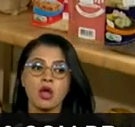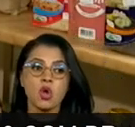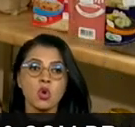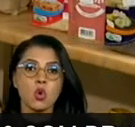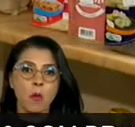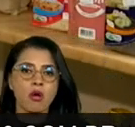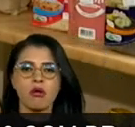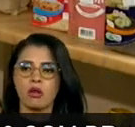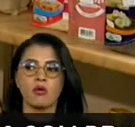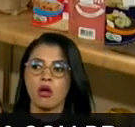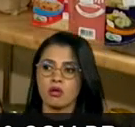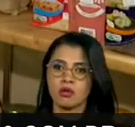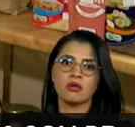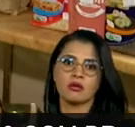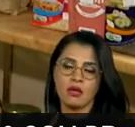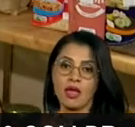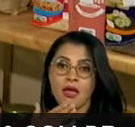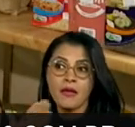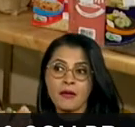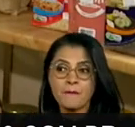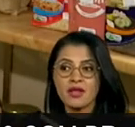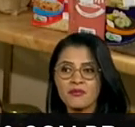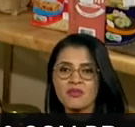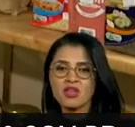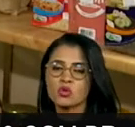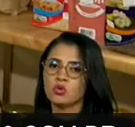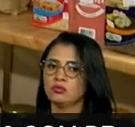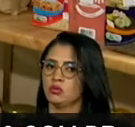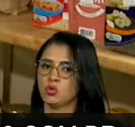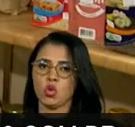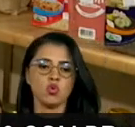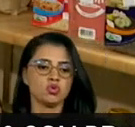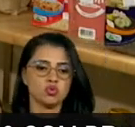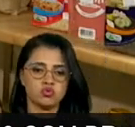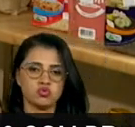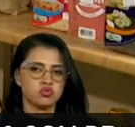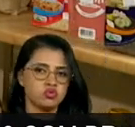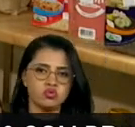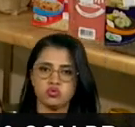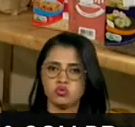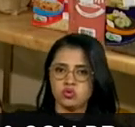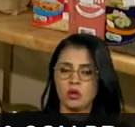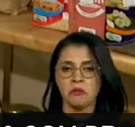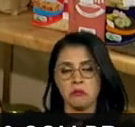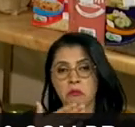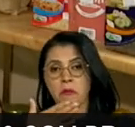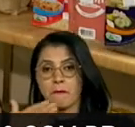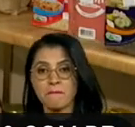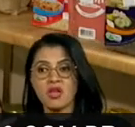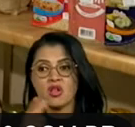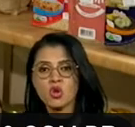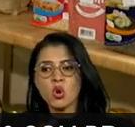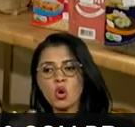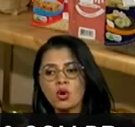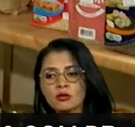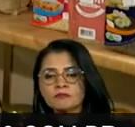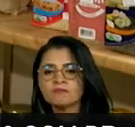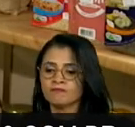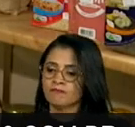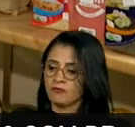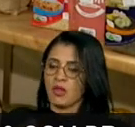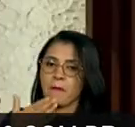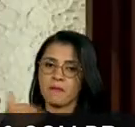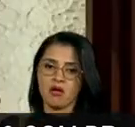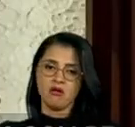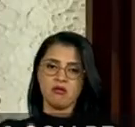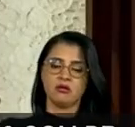ultraprocessados. Os alimentos vendidos aqui são produzidos sem o uso de agrotóxicos, o que permite melhorar o processamento, tornando-os mais